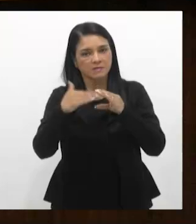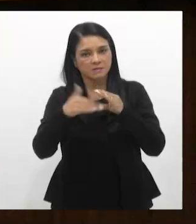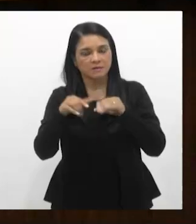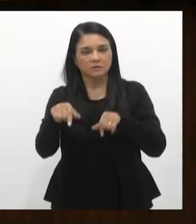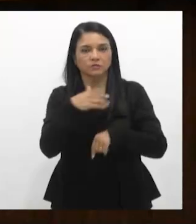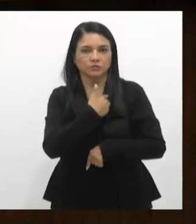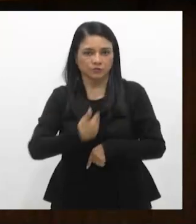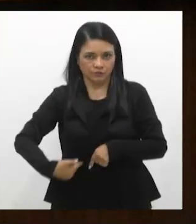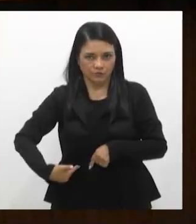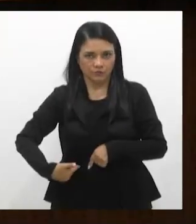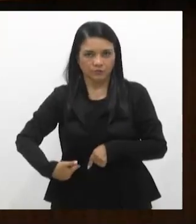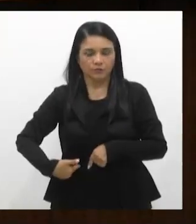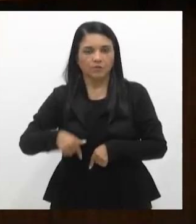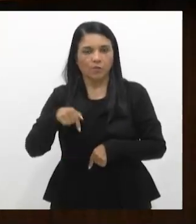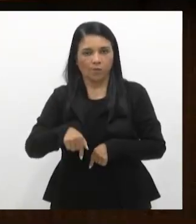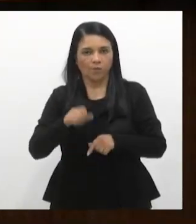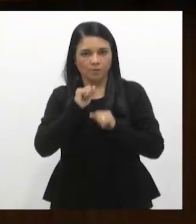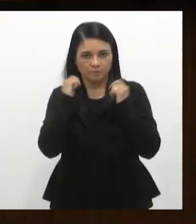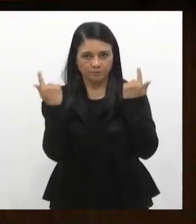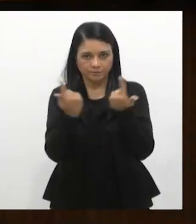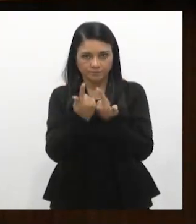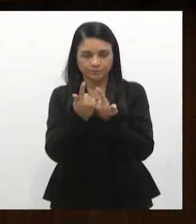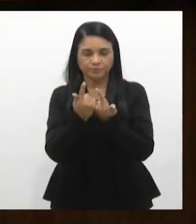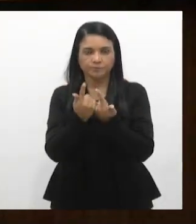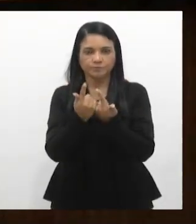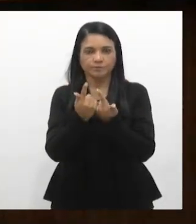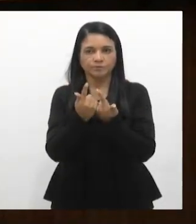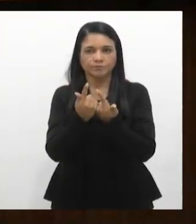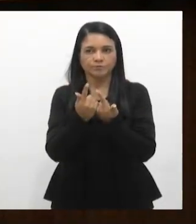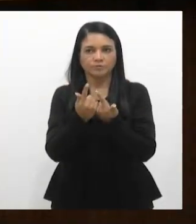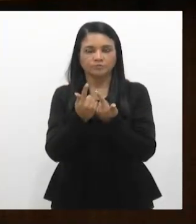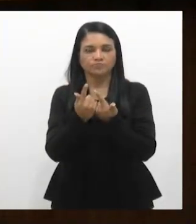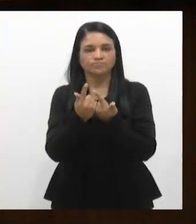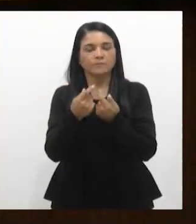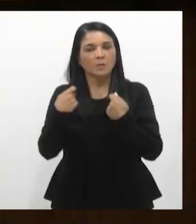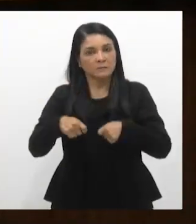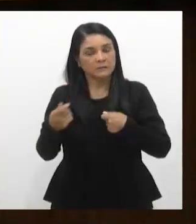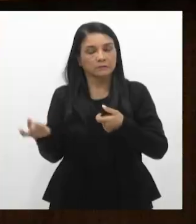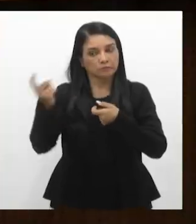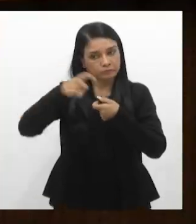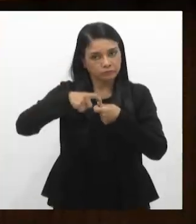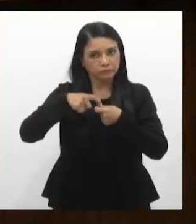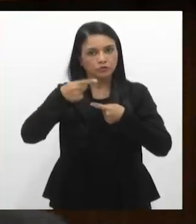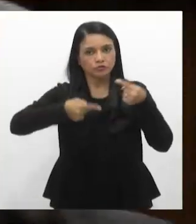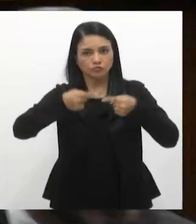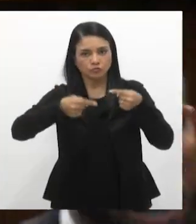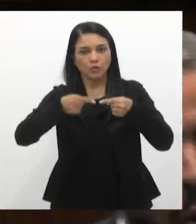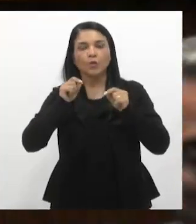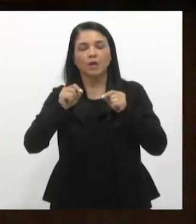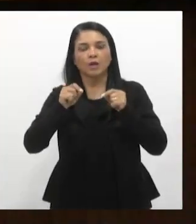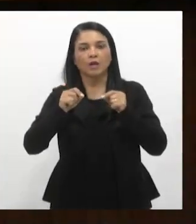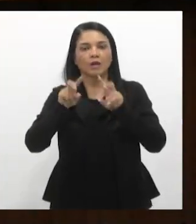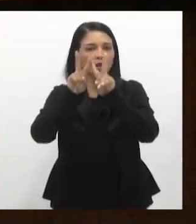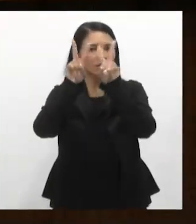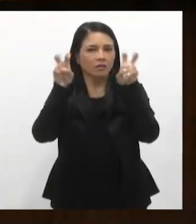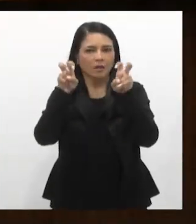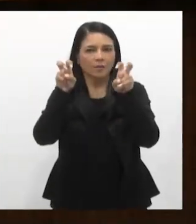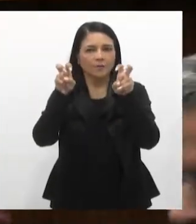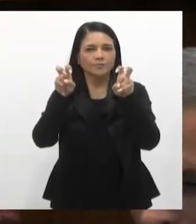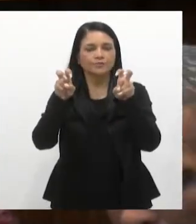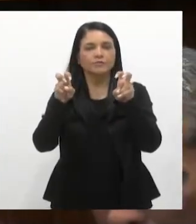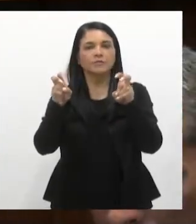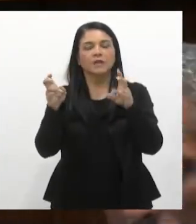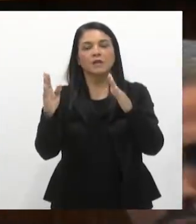nessa casa, que há muito a gente não volta à discussão, que é o tema dos imóveis, que pode gerar